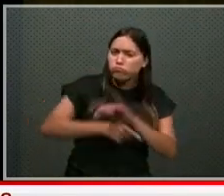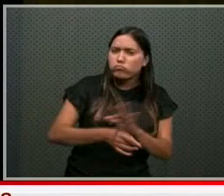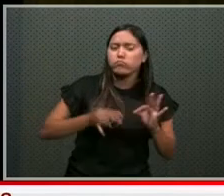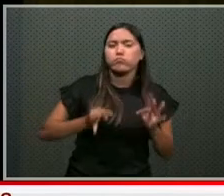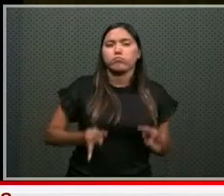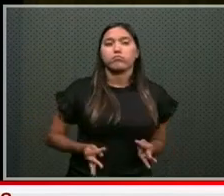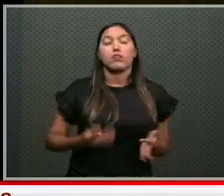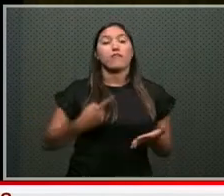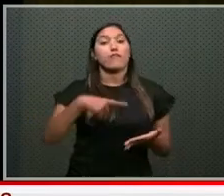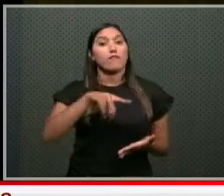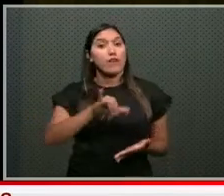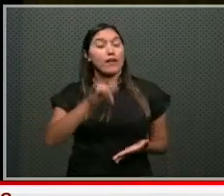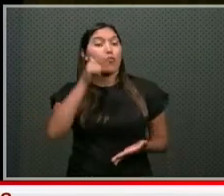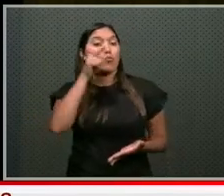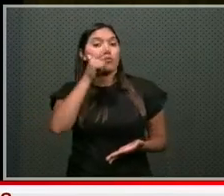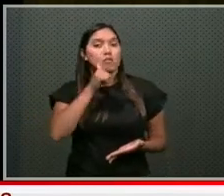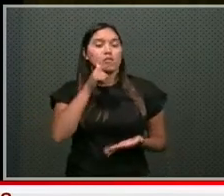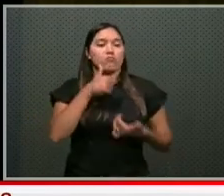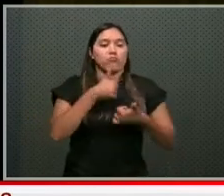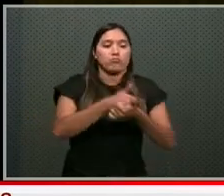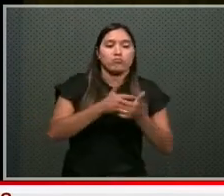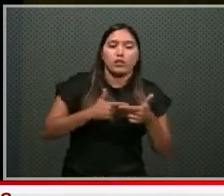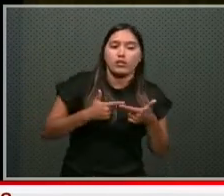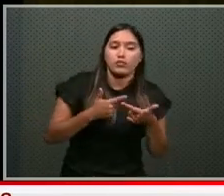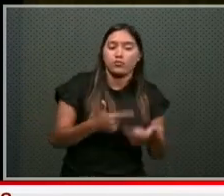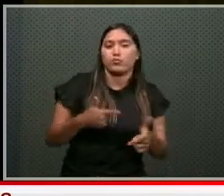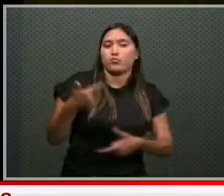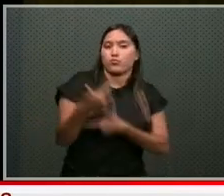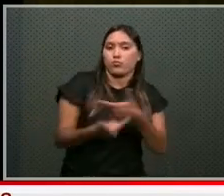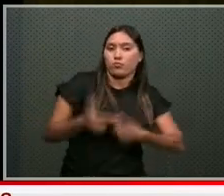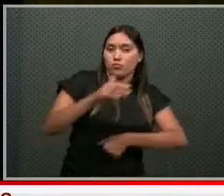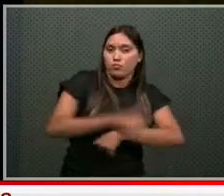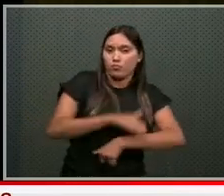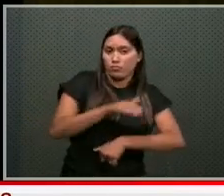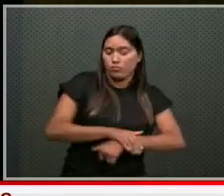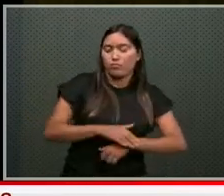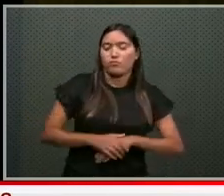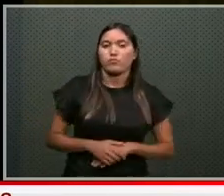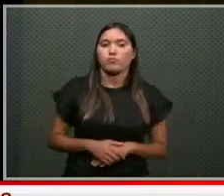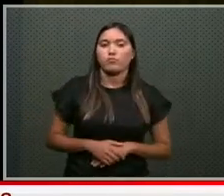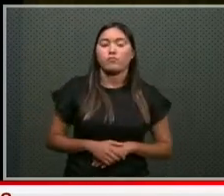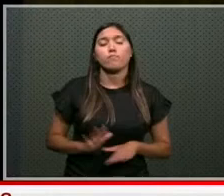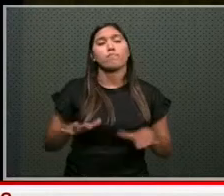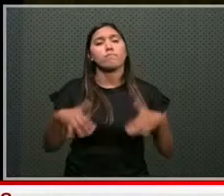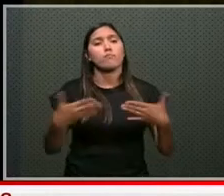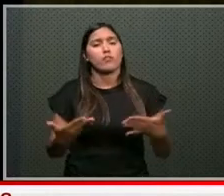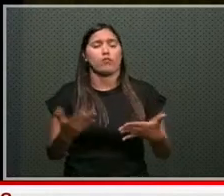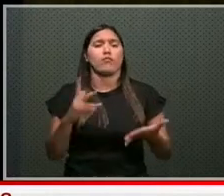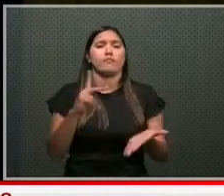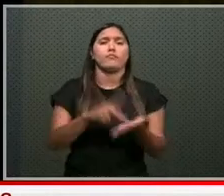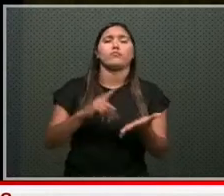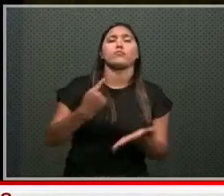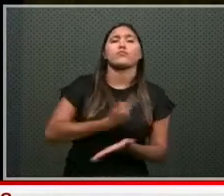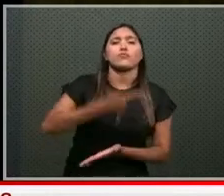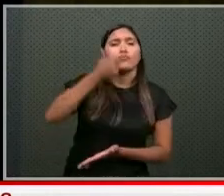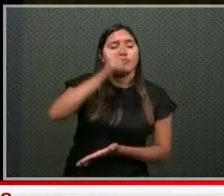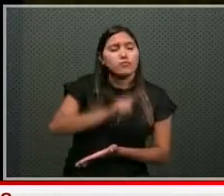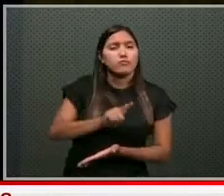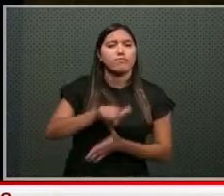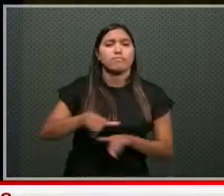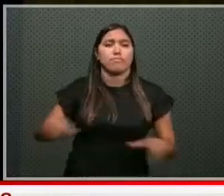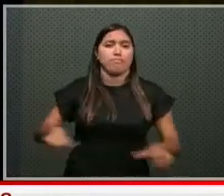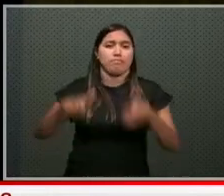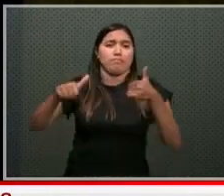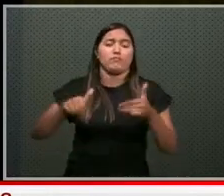essas aproximações essas intercessões essas essas convergências na verdade no sentido a gente aprimorar processo